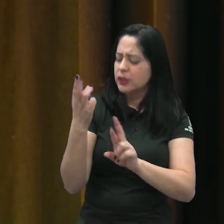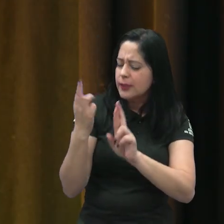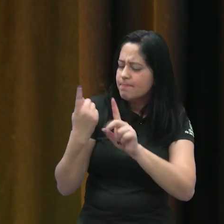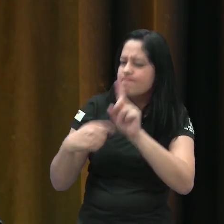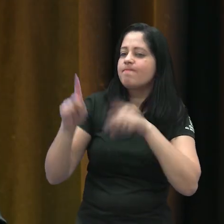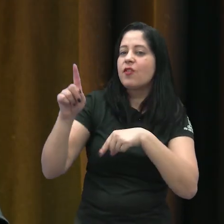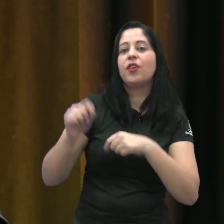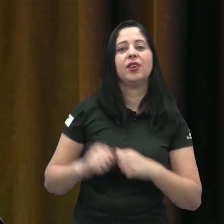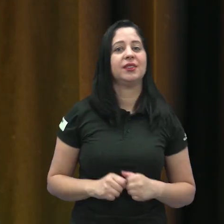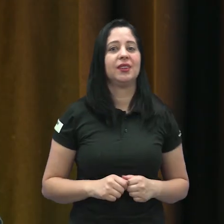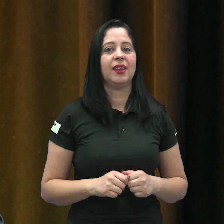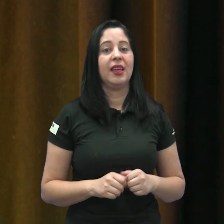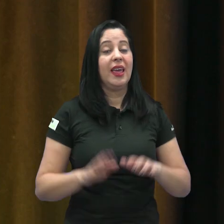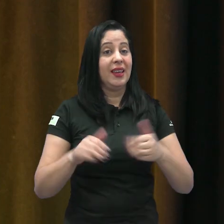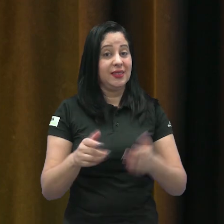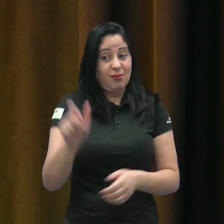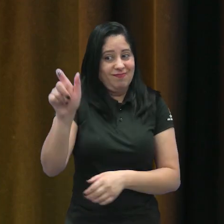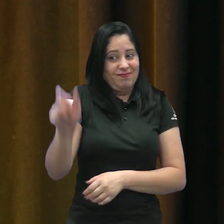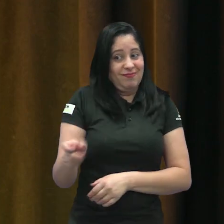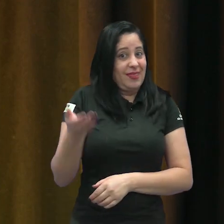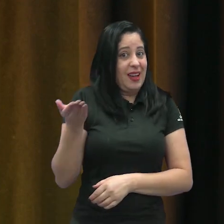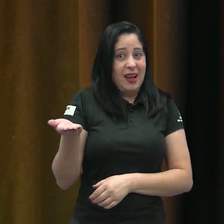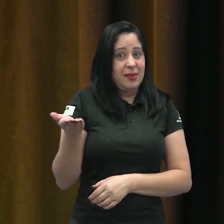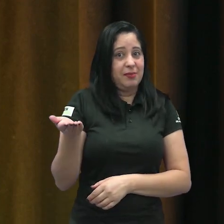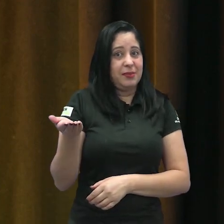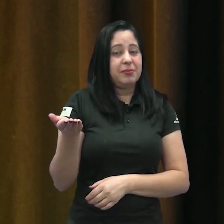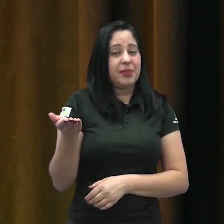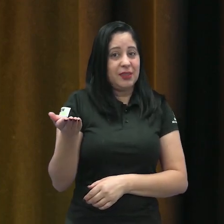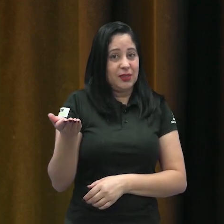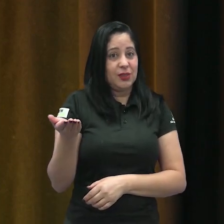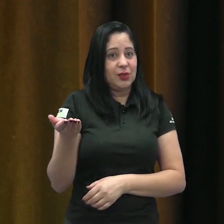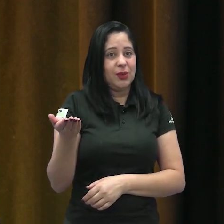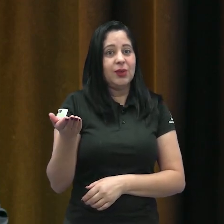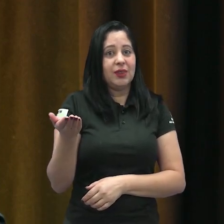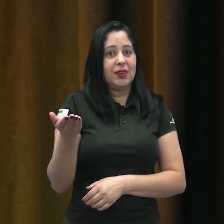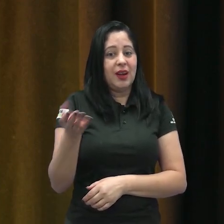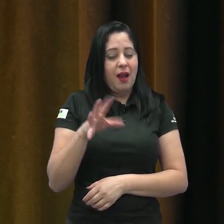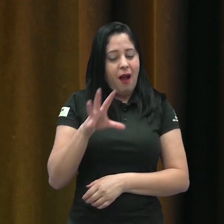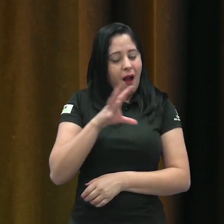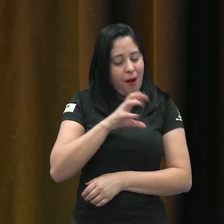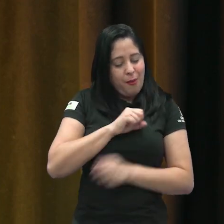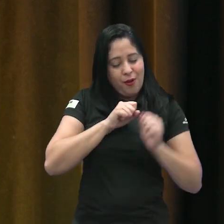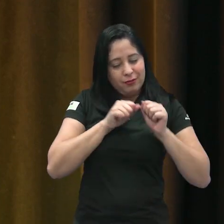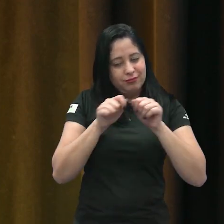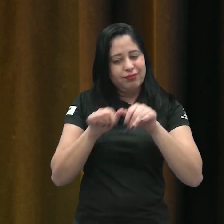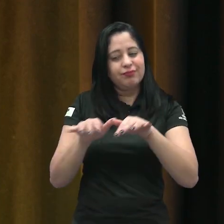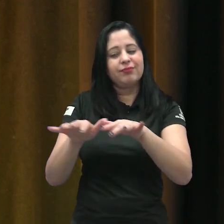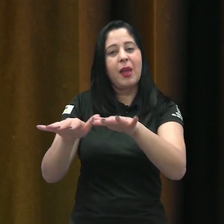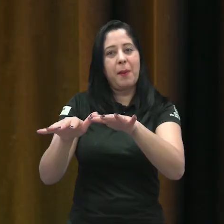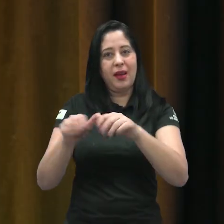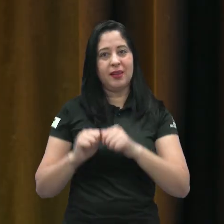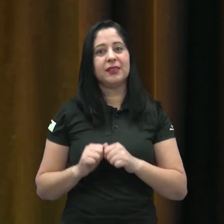ela, isso gera uma corrente de amor, uma conexão muito grande, né? Isso